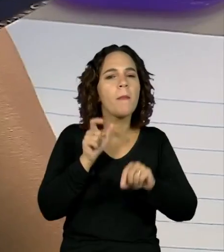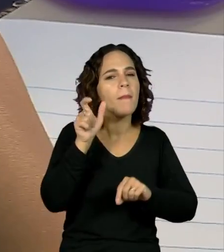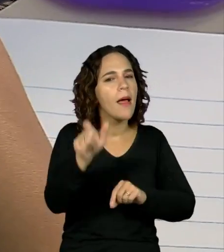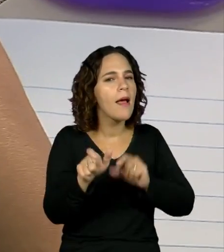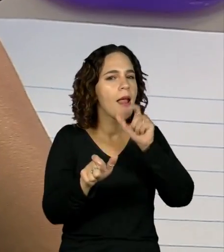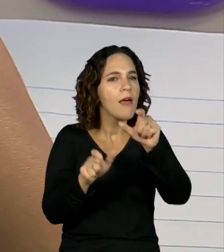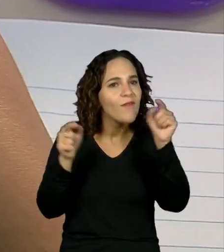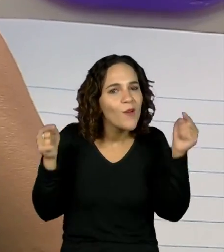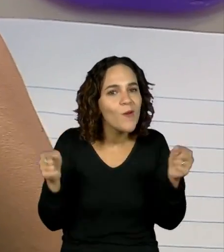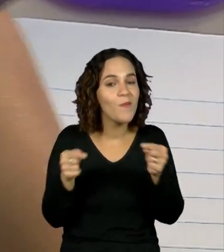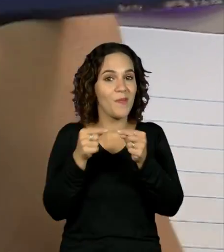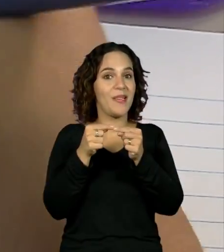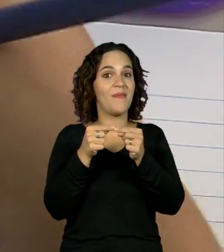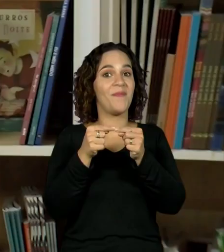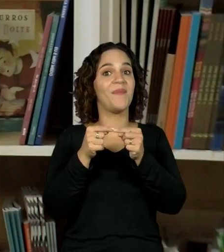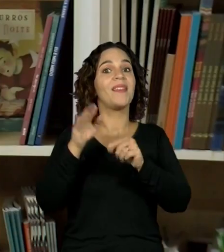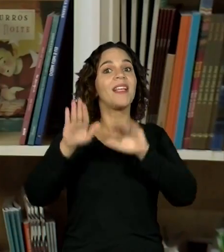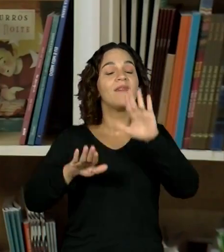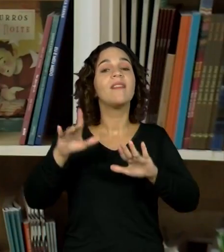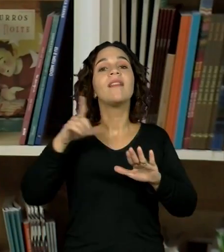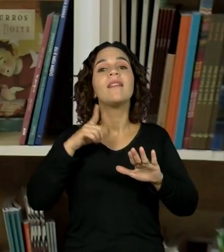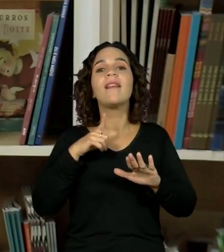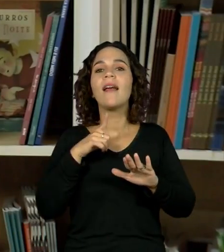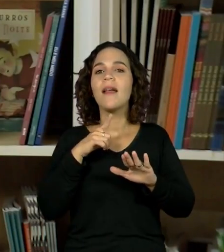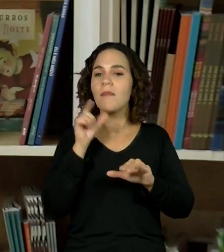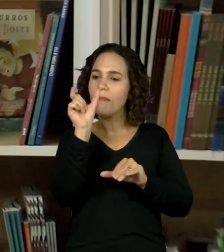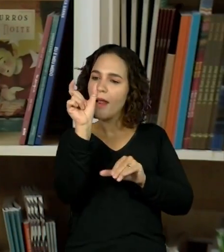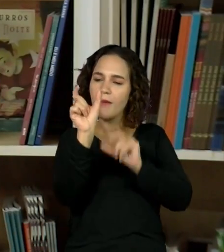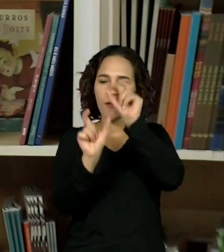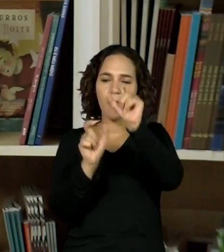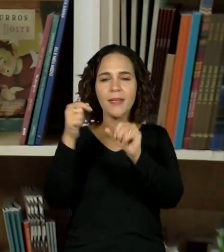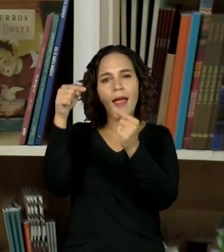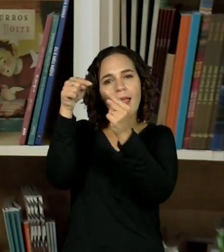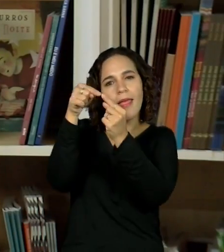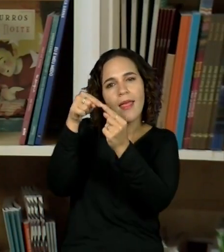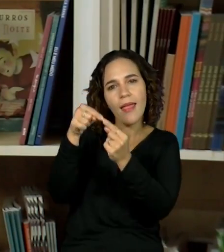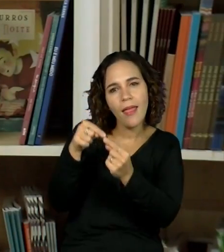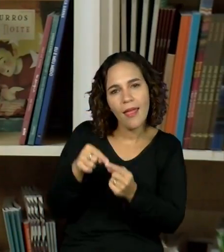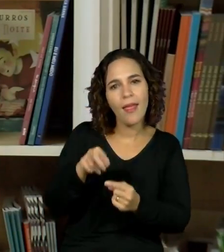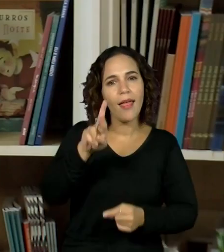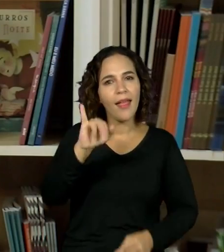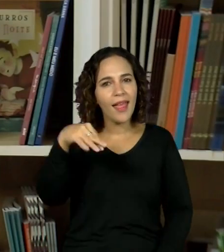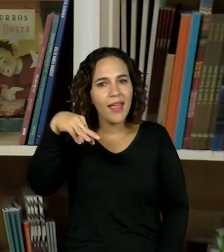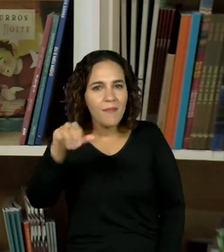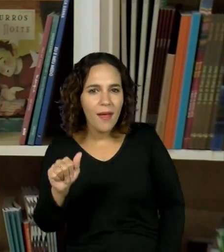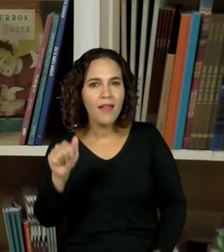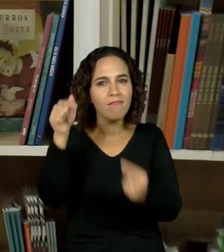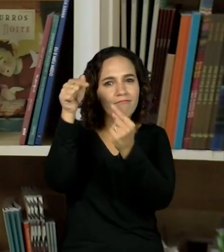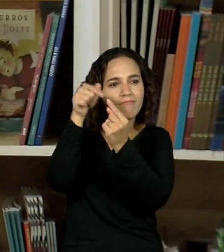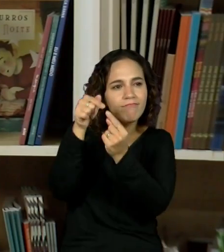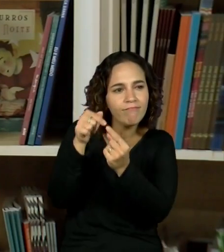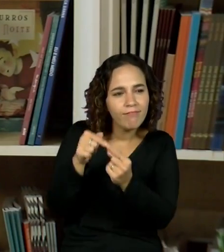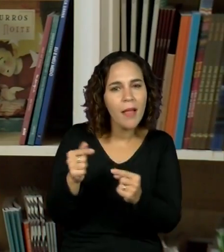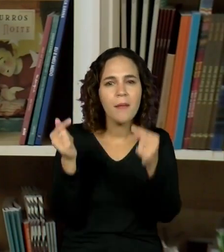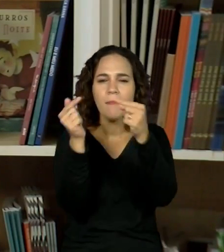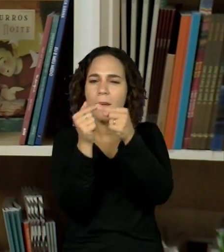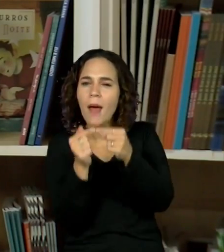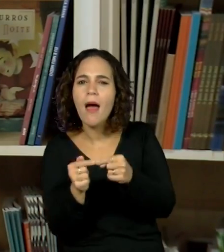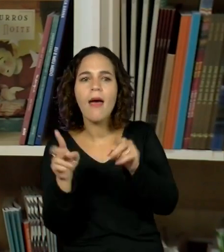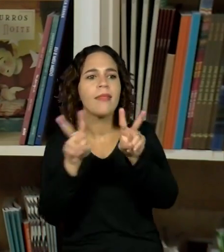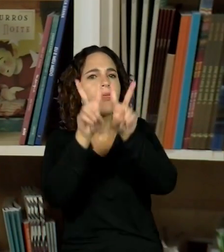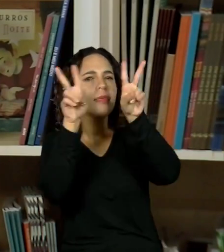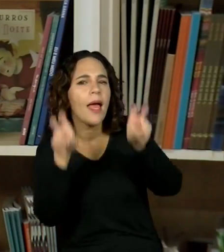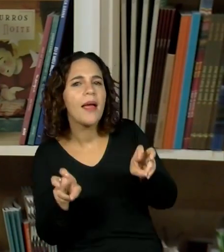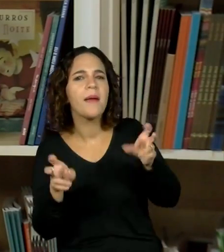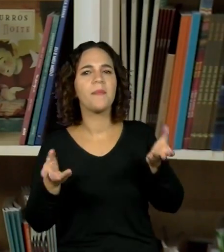uma palavra, depois de repente trocar a palavra ali para rimar, né? Então o tema também, né? Alguns